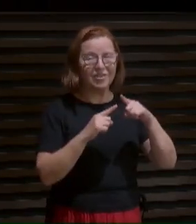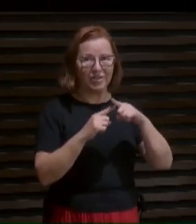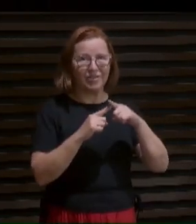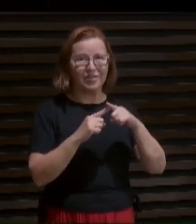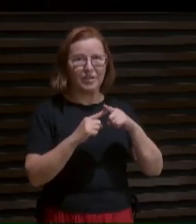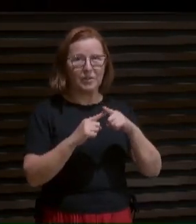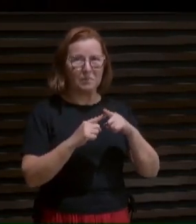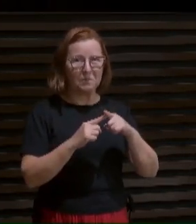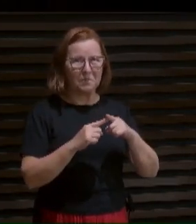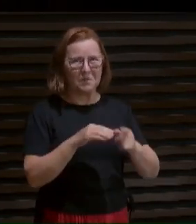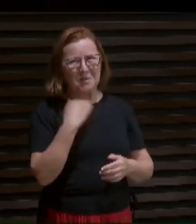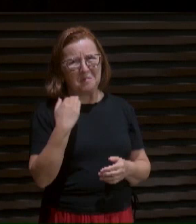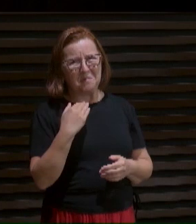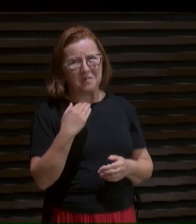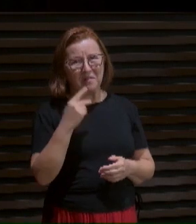mais cruel,